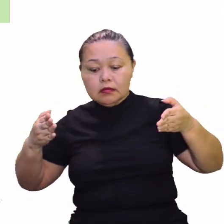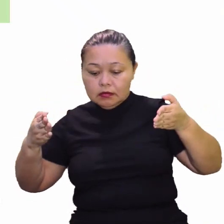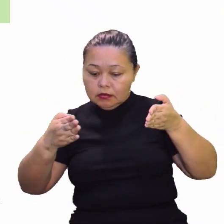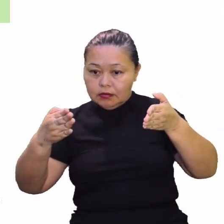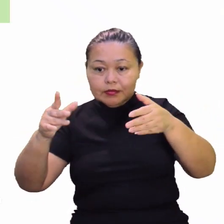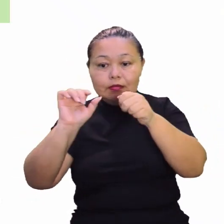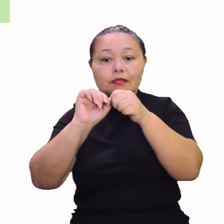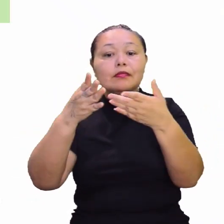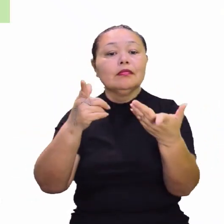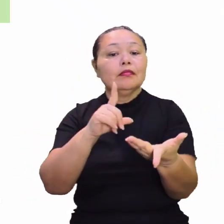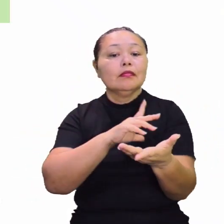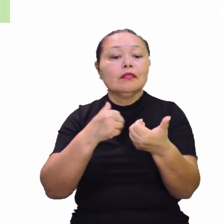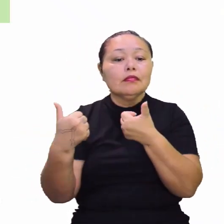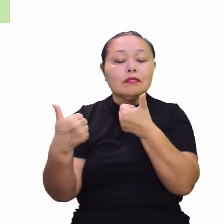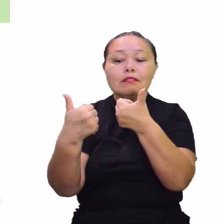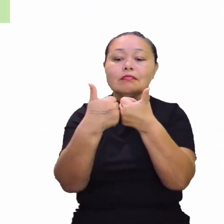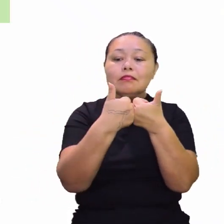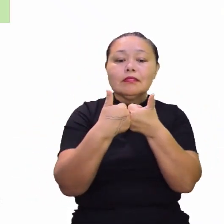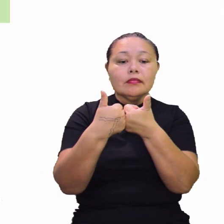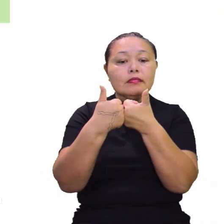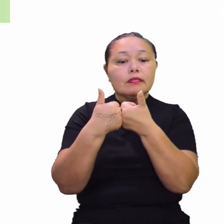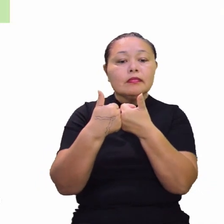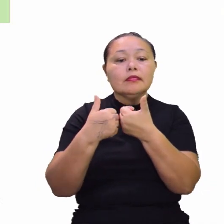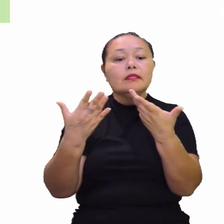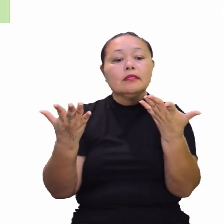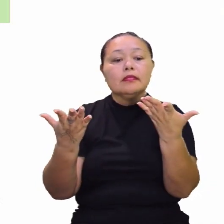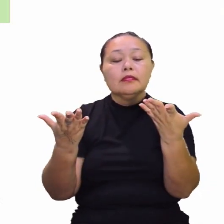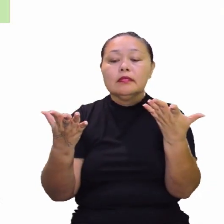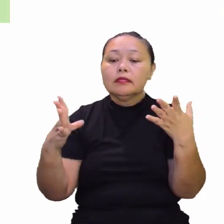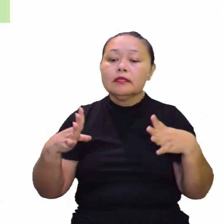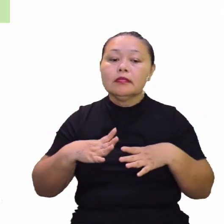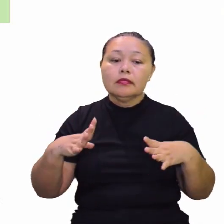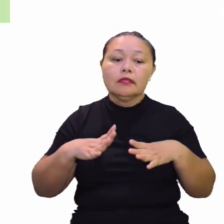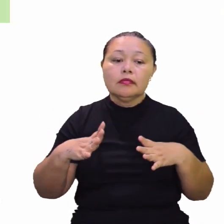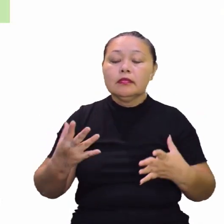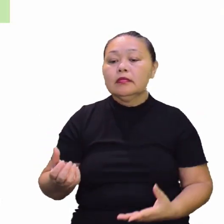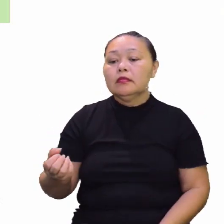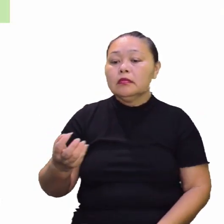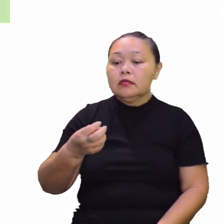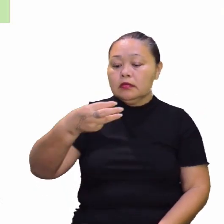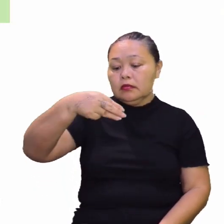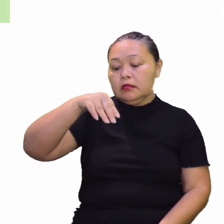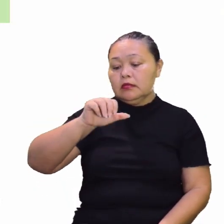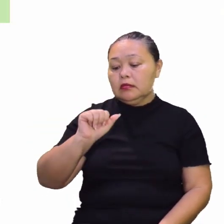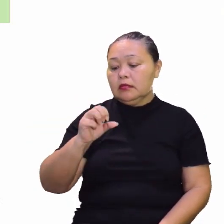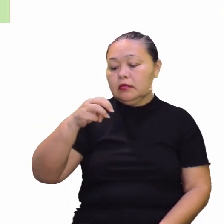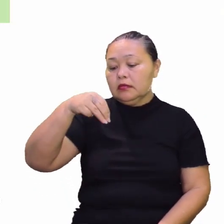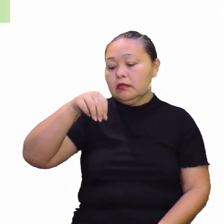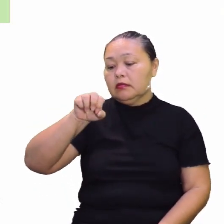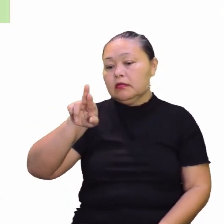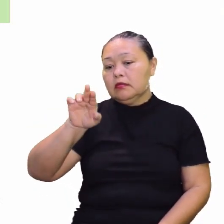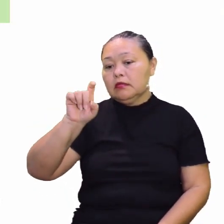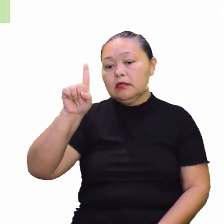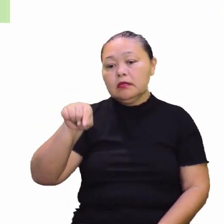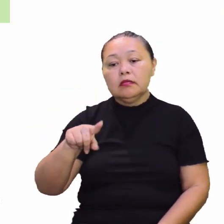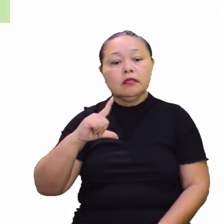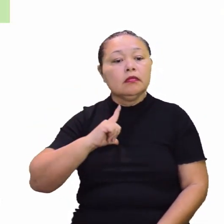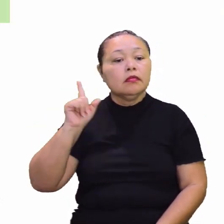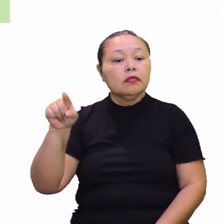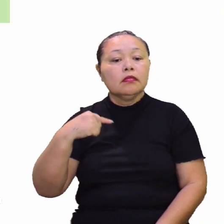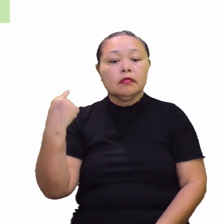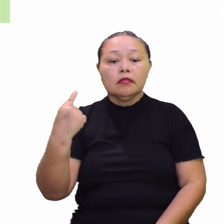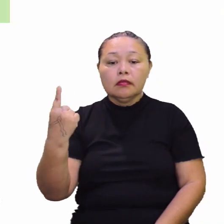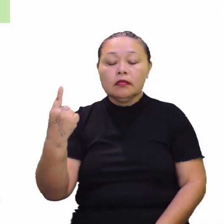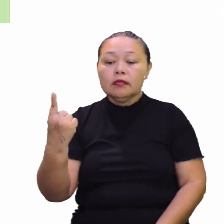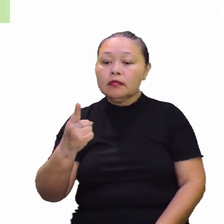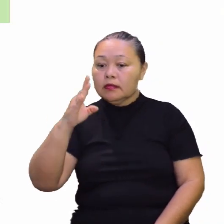forma lá perto da cidade de Nova Mamoré. Ele é um dos